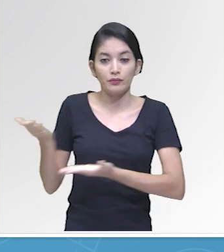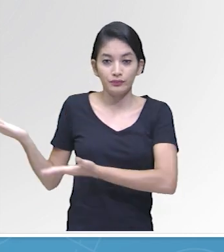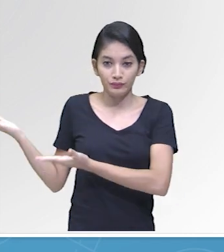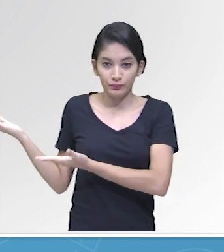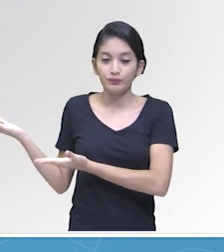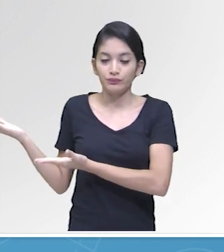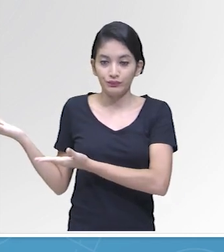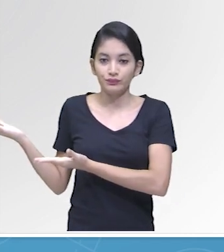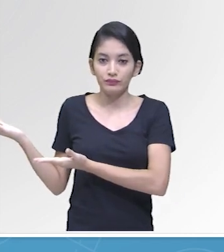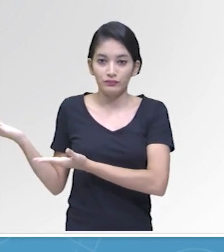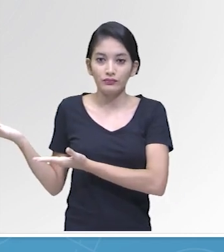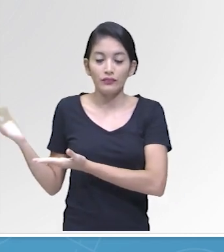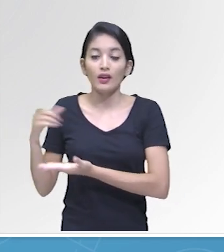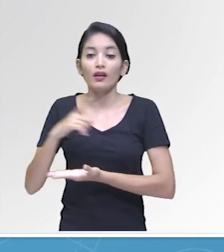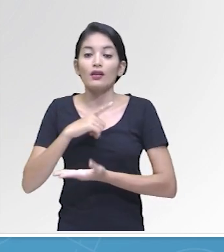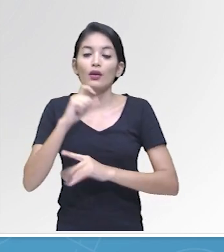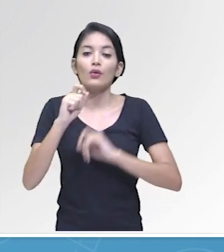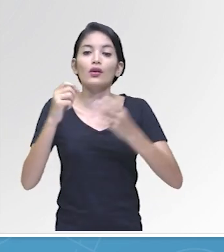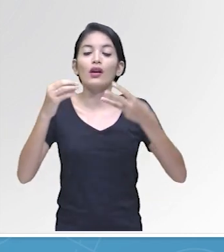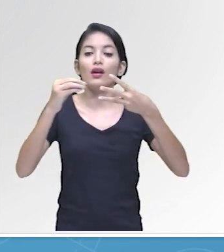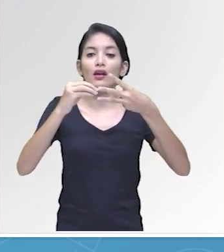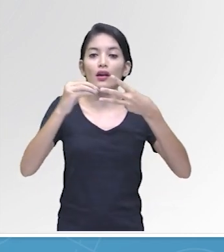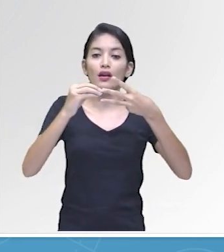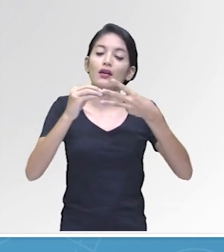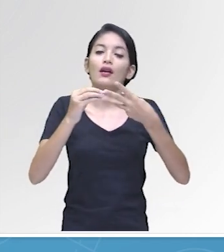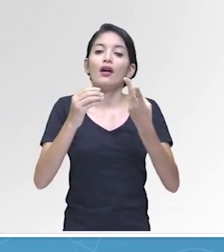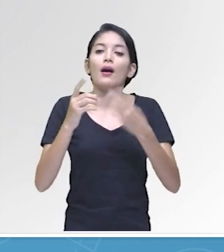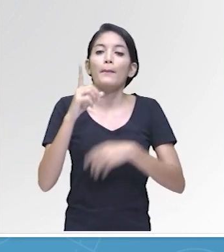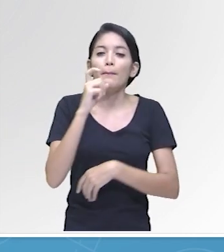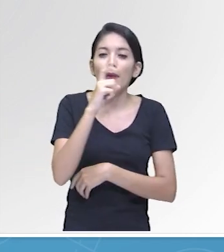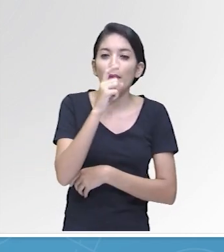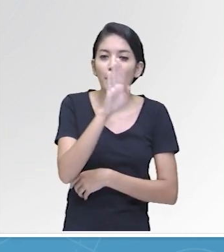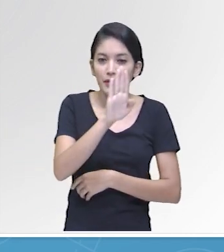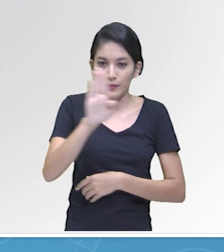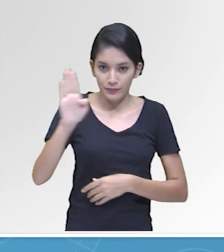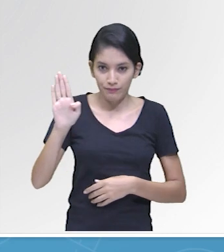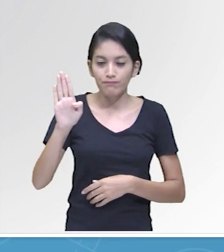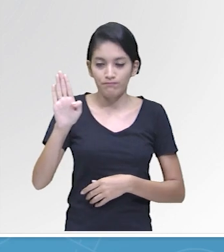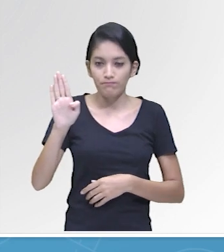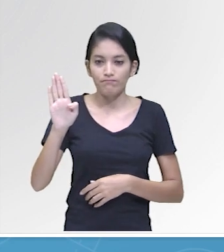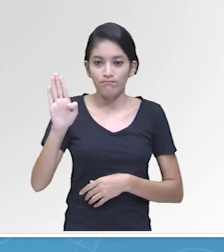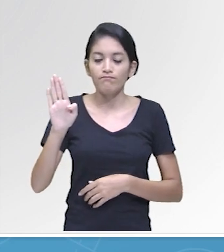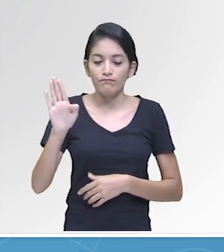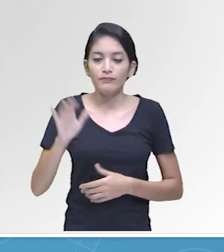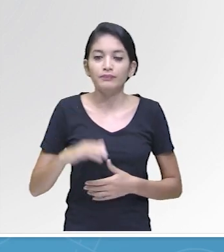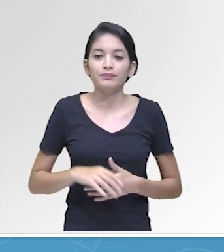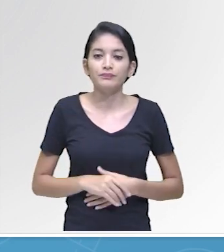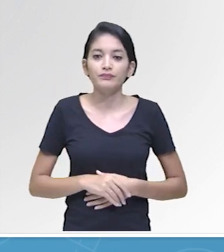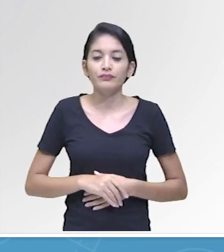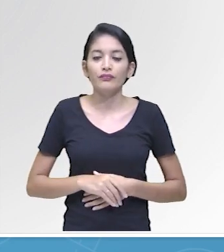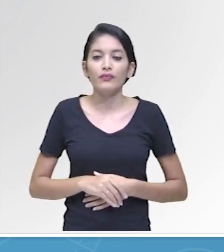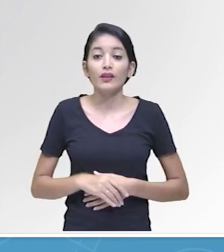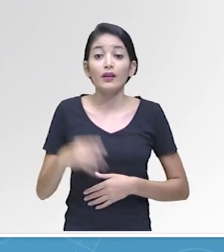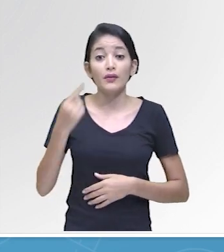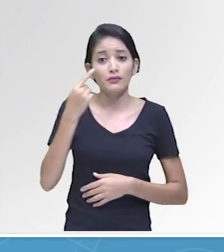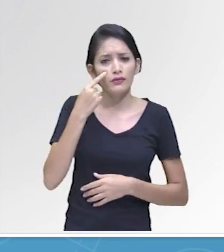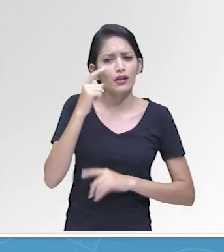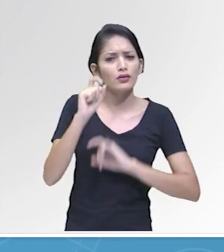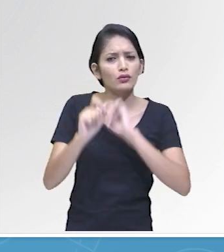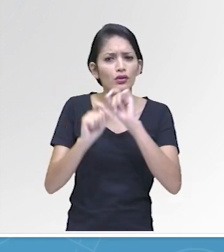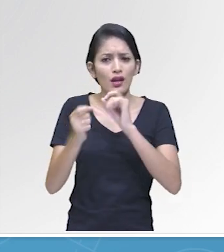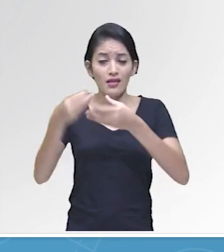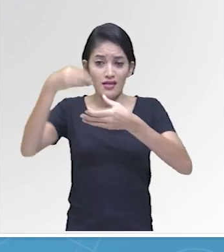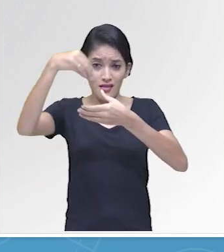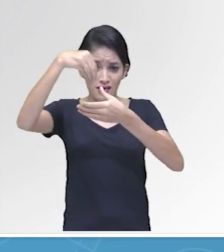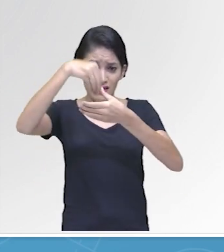imagem, você tem uma célula, uma bactéria, um exemplo, né, desse tipo de célula são as bactérias. Observem que dentro